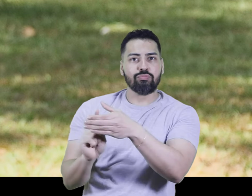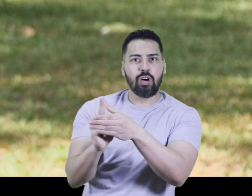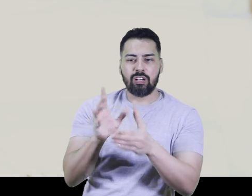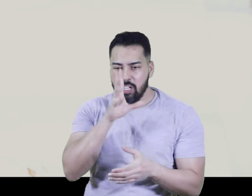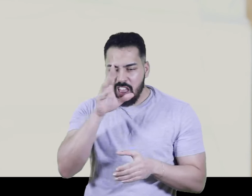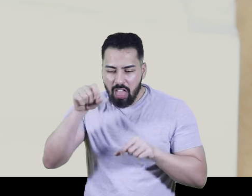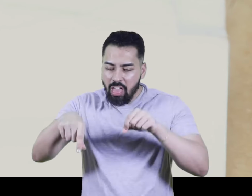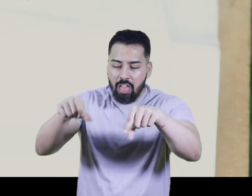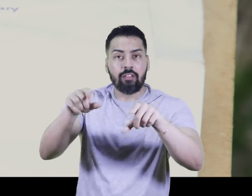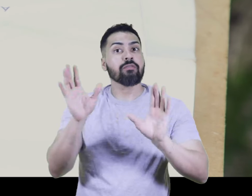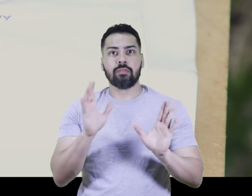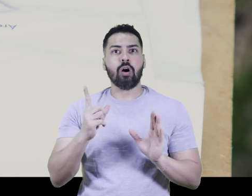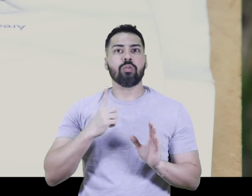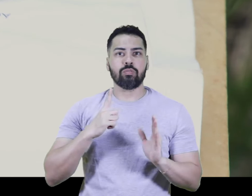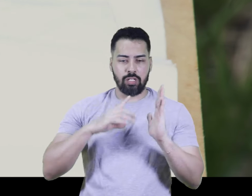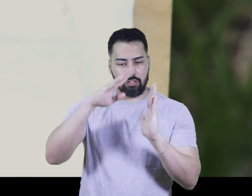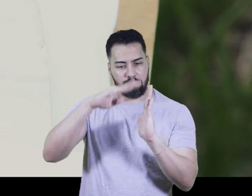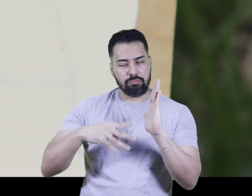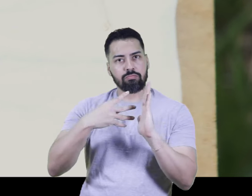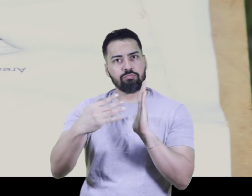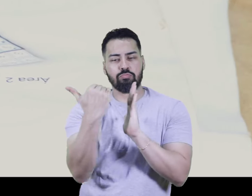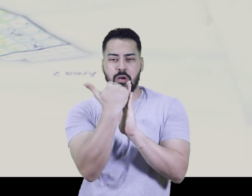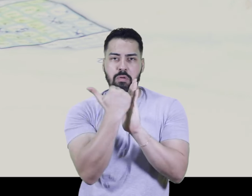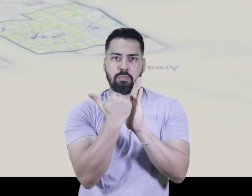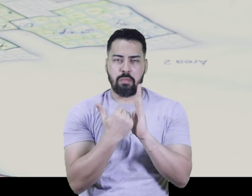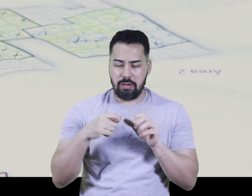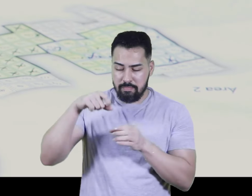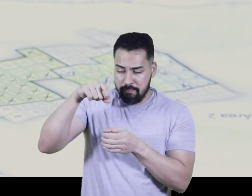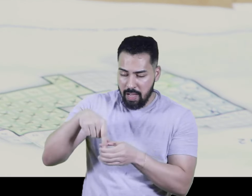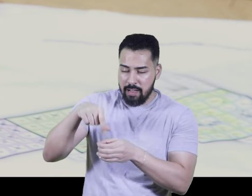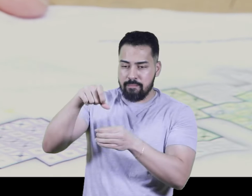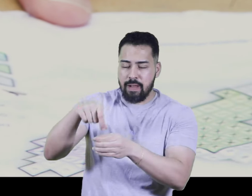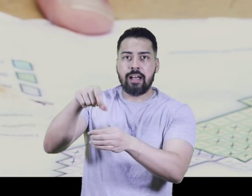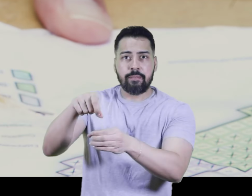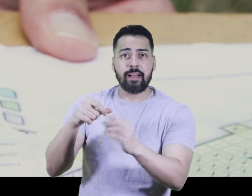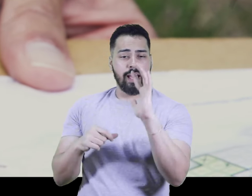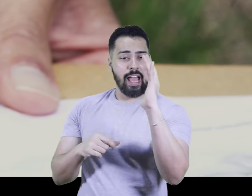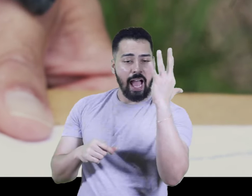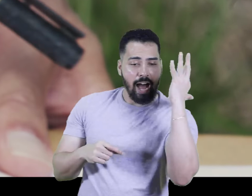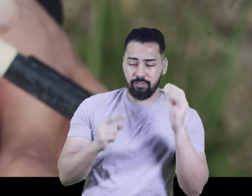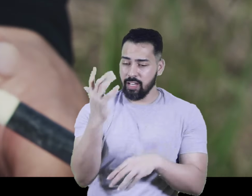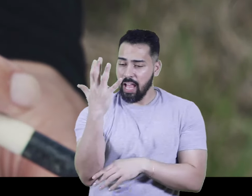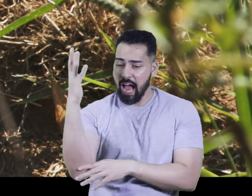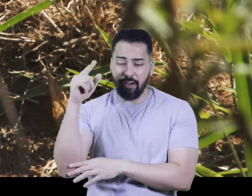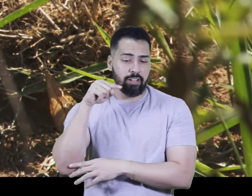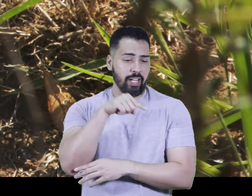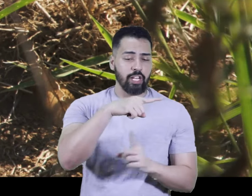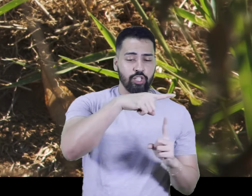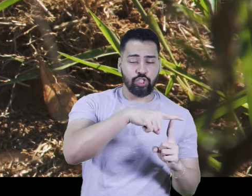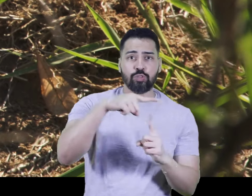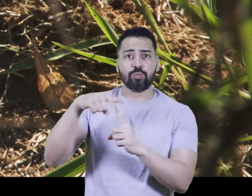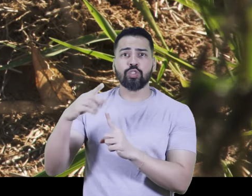de uma maneira coordenada. Tem um desenho dessa distribuição das mudas, tentando avaliar como